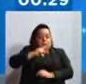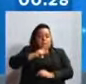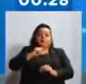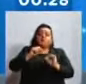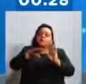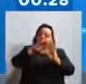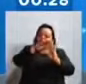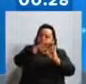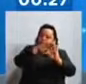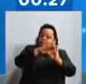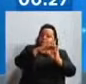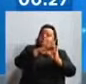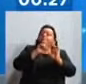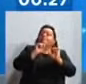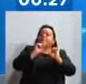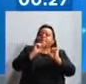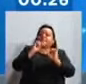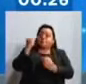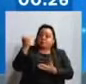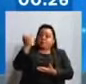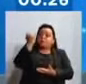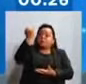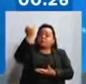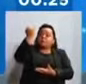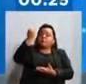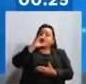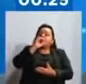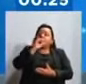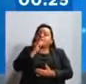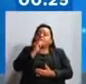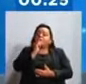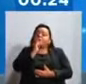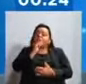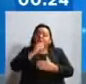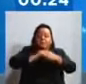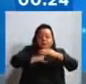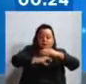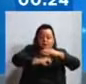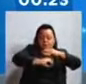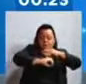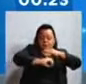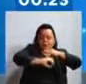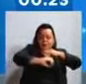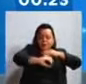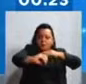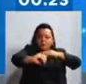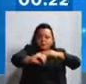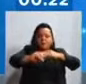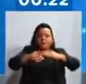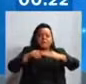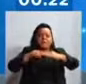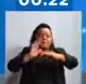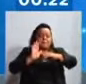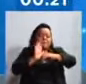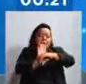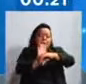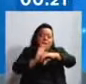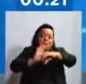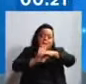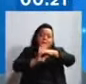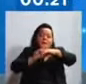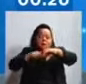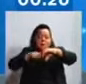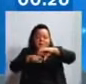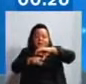fator muito importante, que é os bueiros que estão entupidos. Nós também temos que fazer um trabalho e